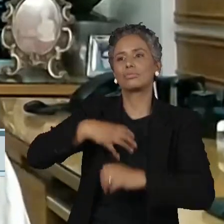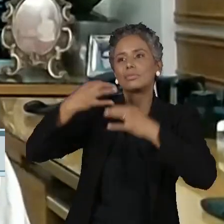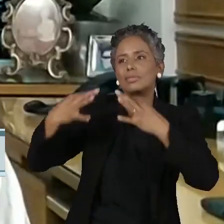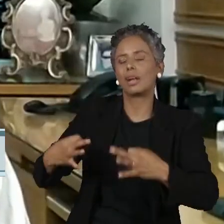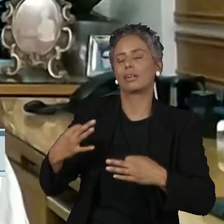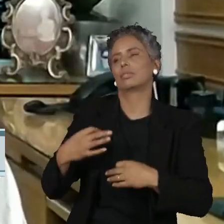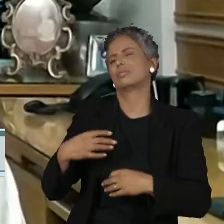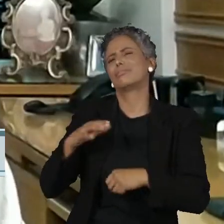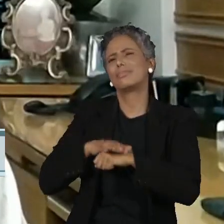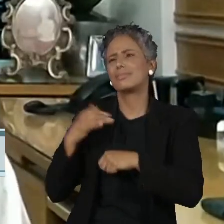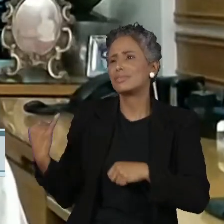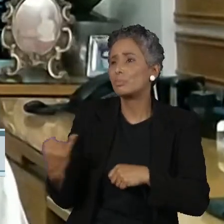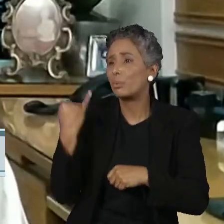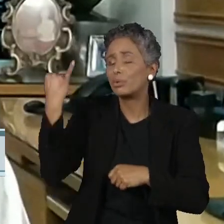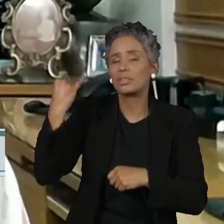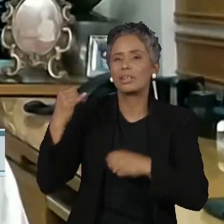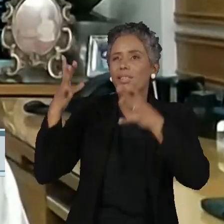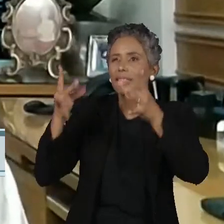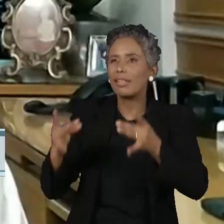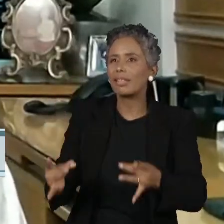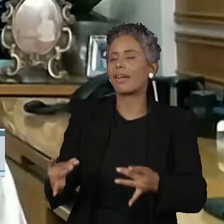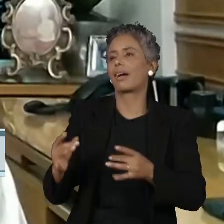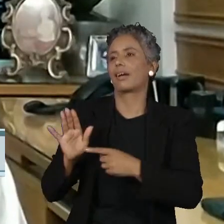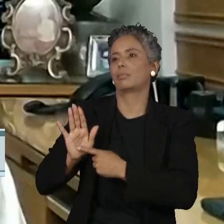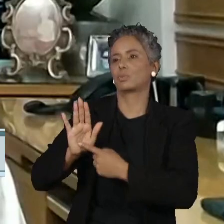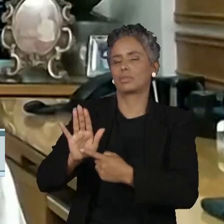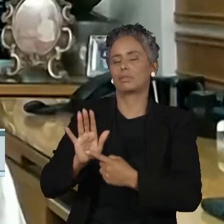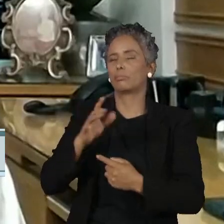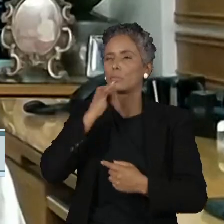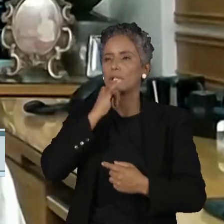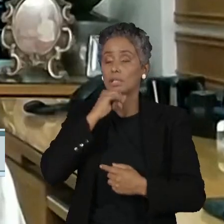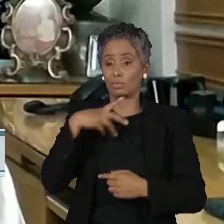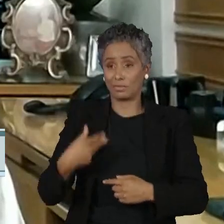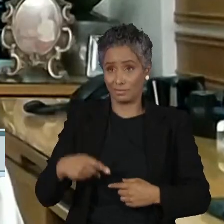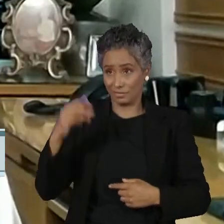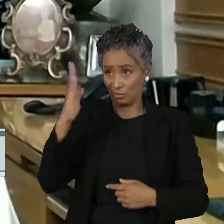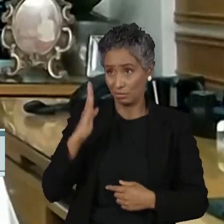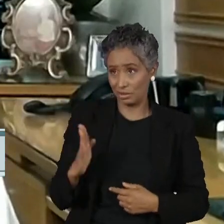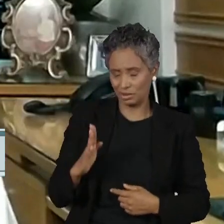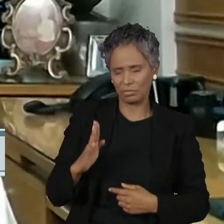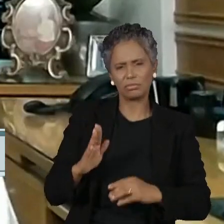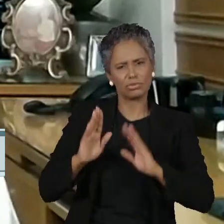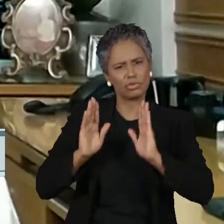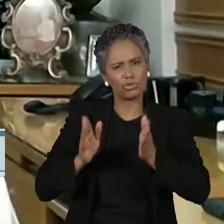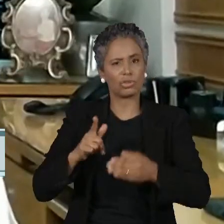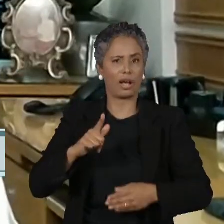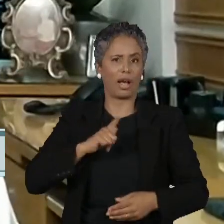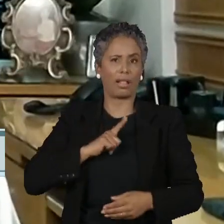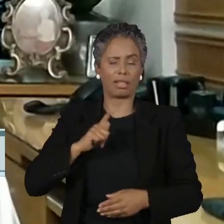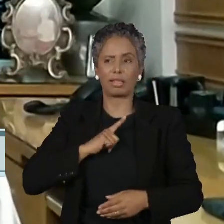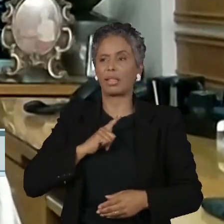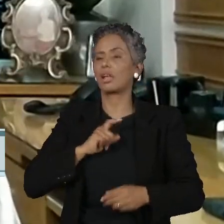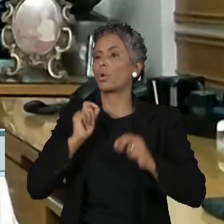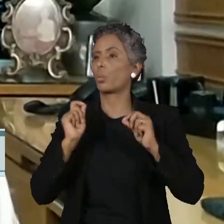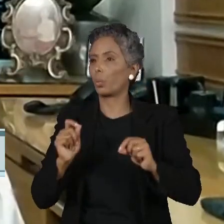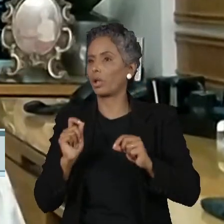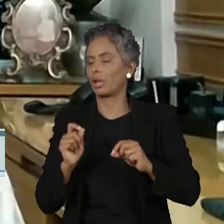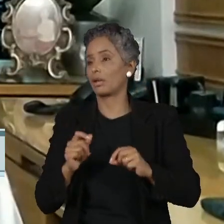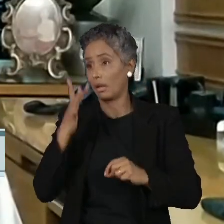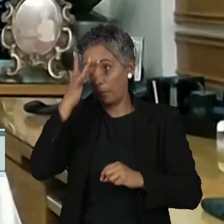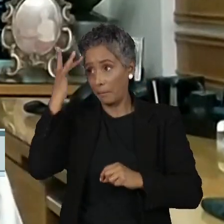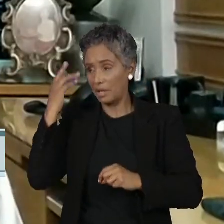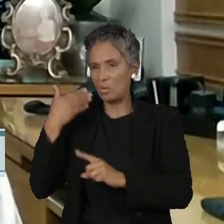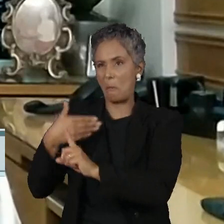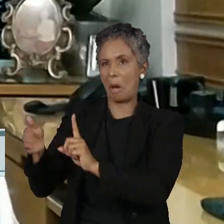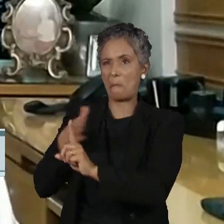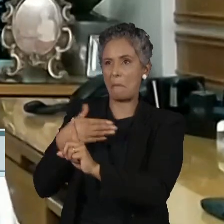importante sempre a gente pontuar que aqui no Brasil nós temos já, em algumas condenações de violência doméstica,